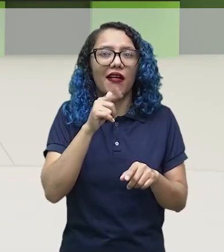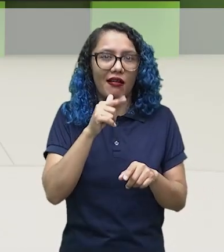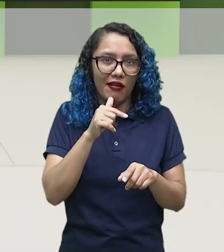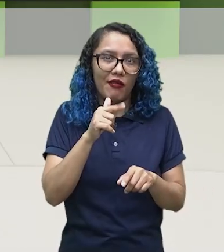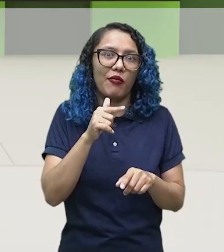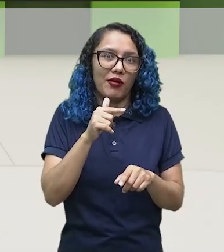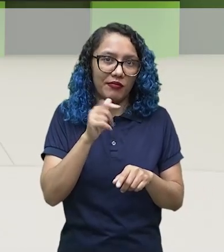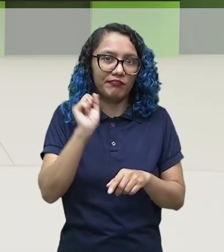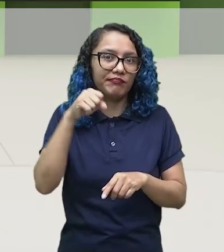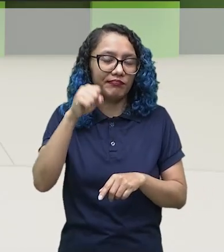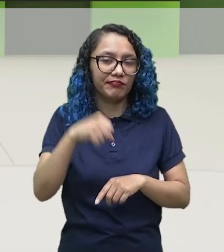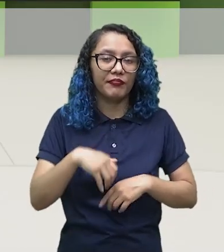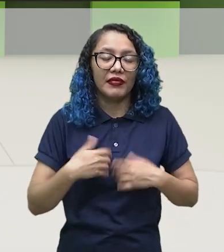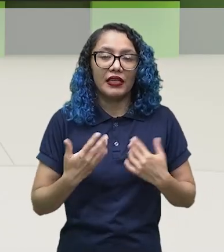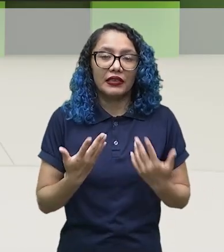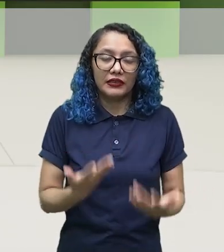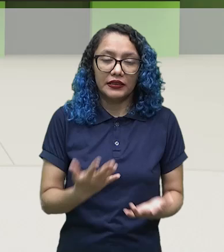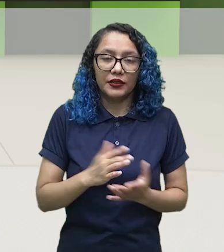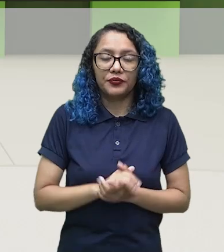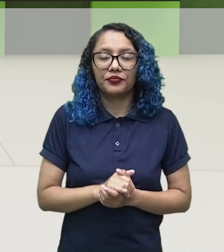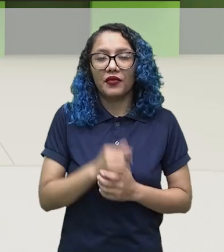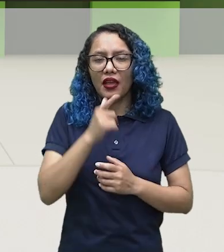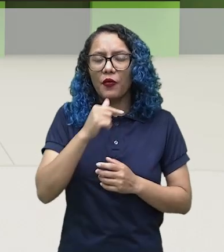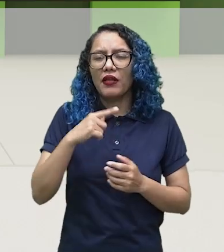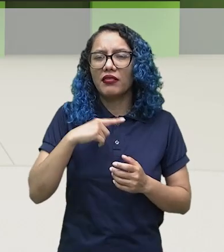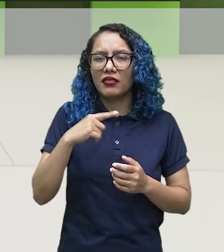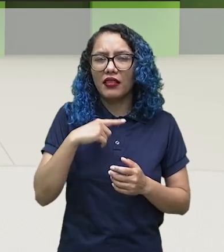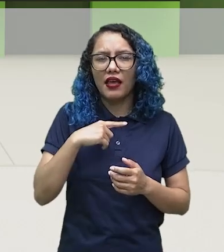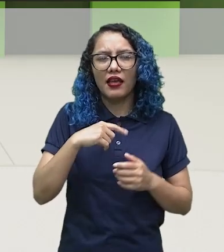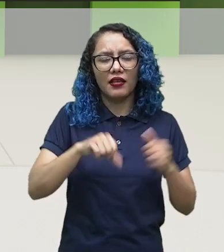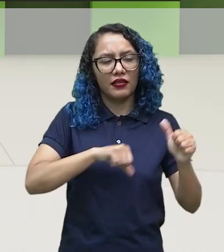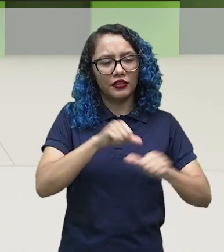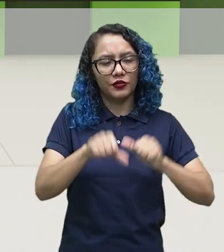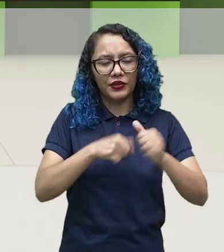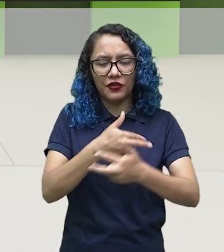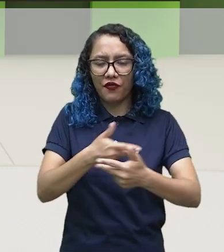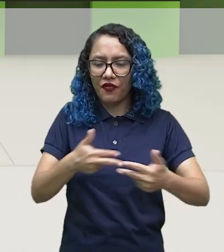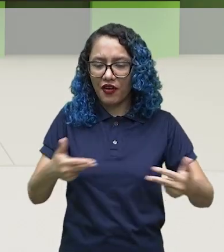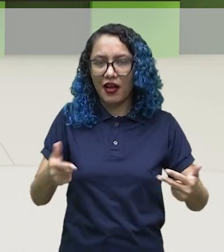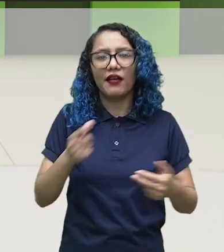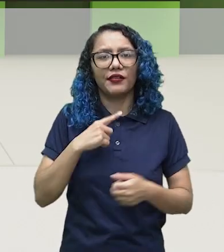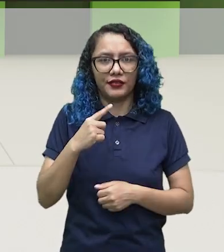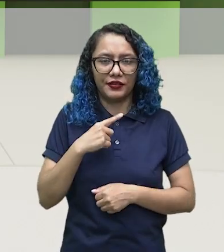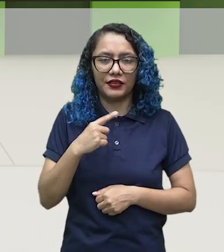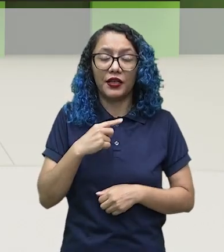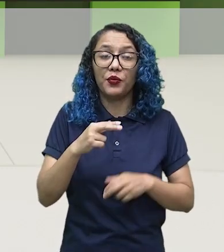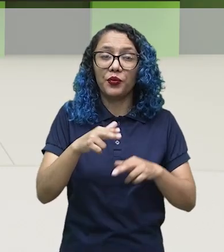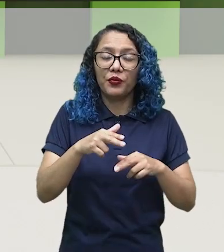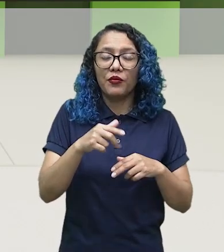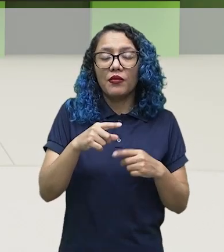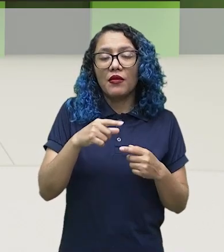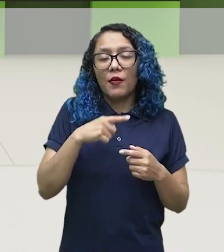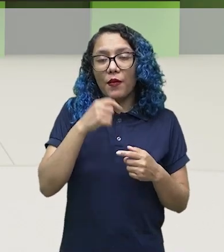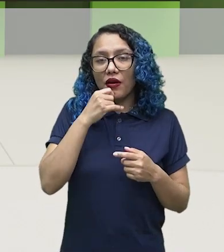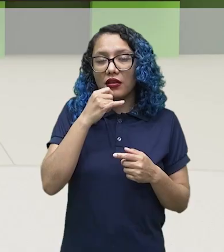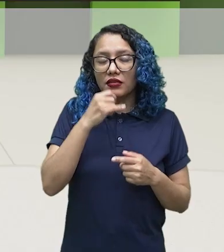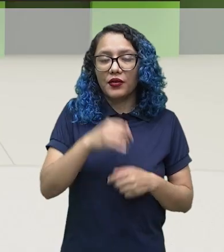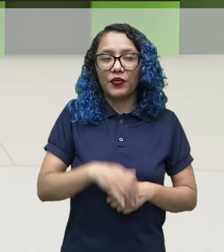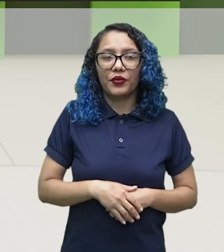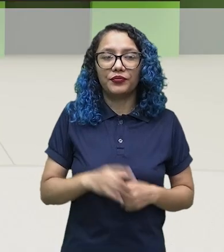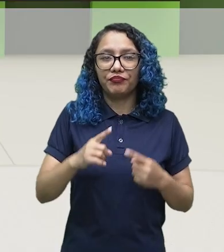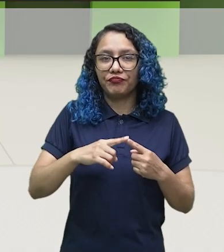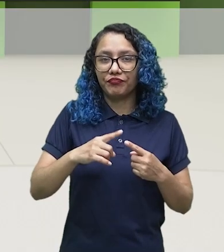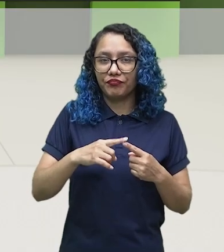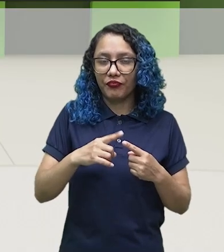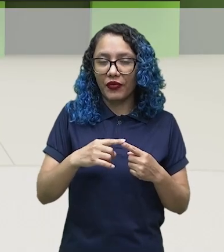ele apresenta várias transformações físicas desse material, né, da água. Então, a gente tem ali, né,